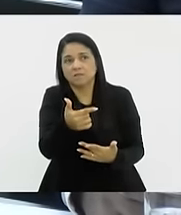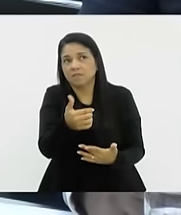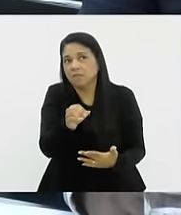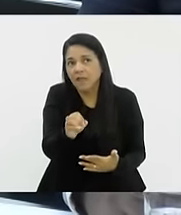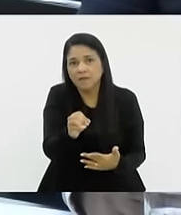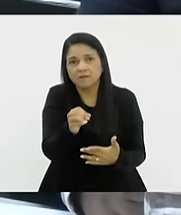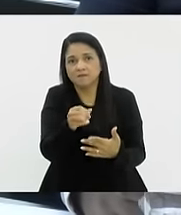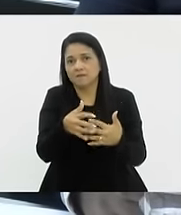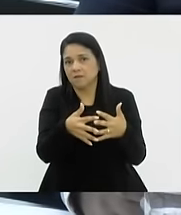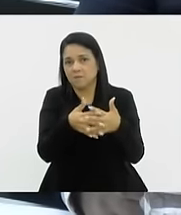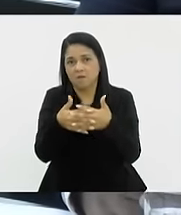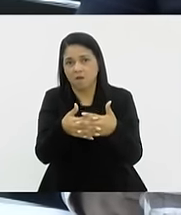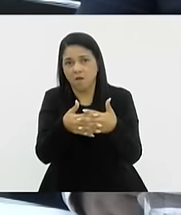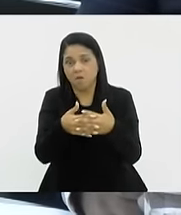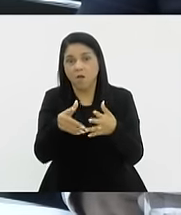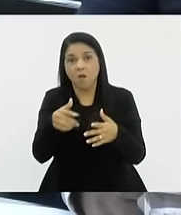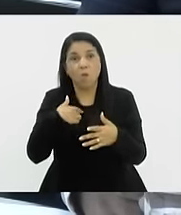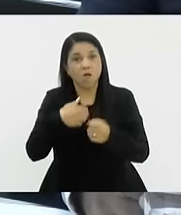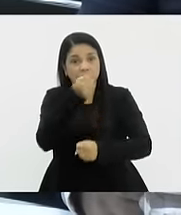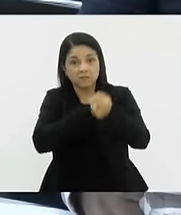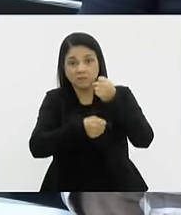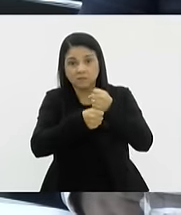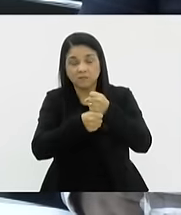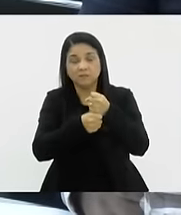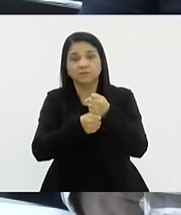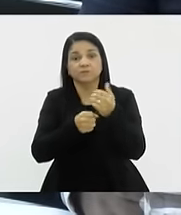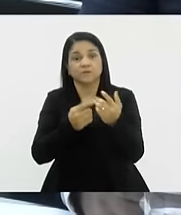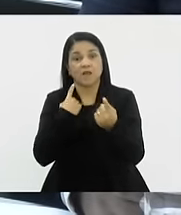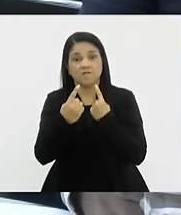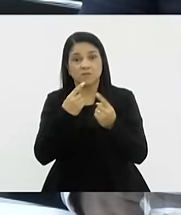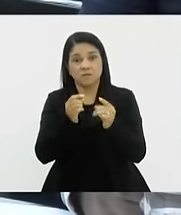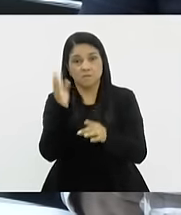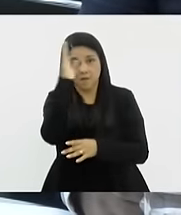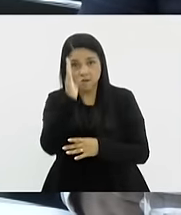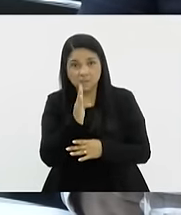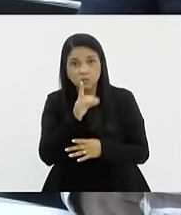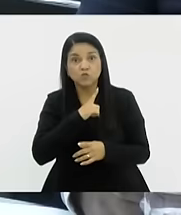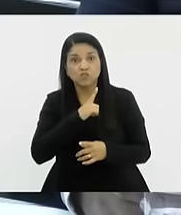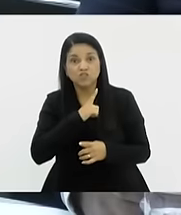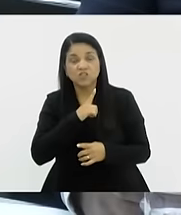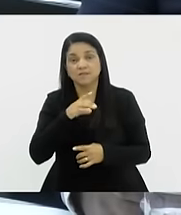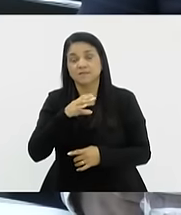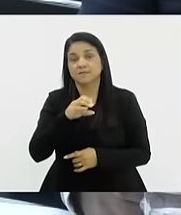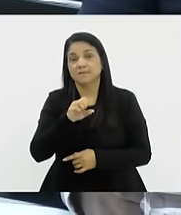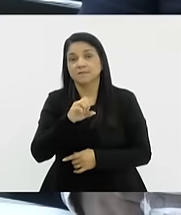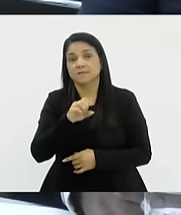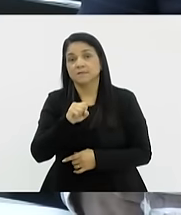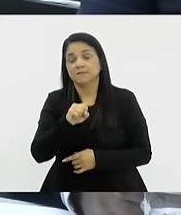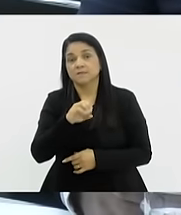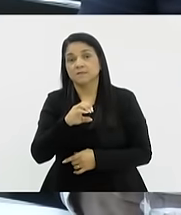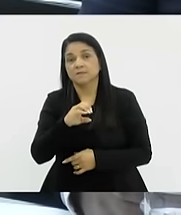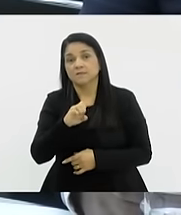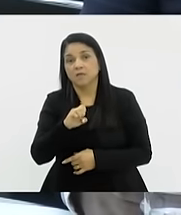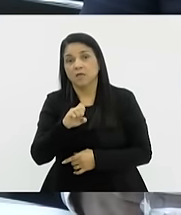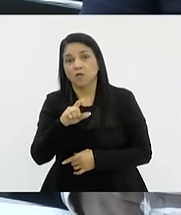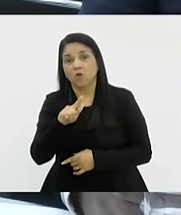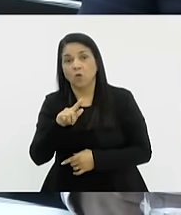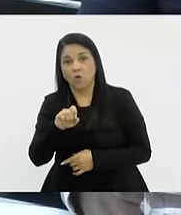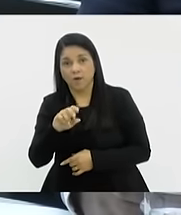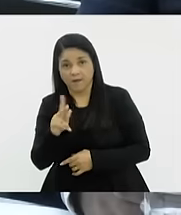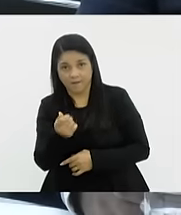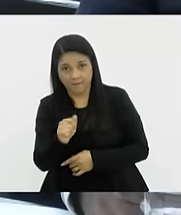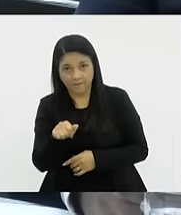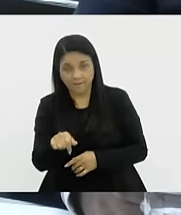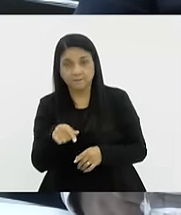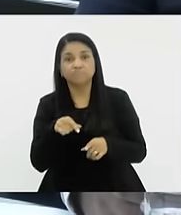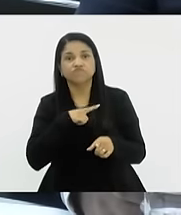nós vimos ano passado, Avenida Brasil, que até cegonha tinha. Então, uma vergonha. Então, acho que isso para a Polícia Militar